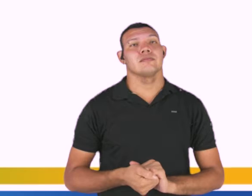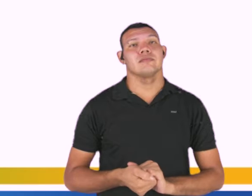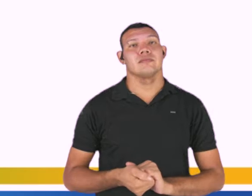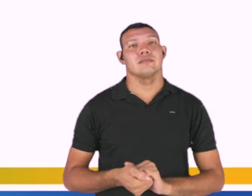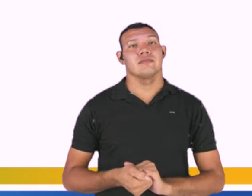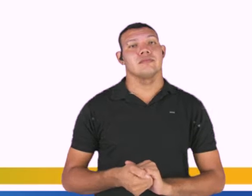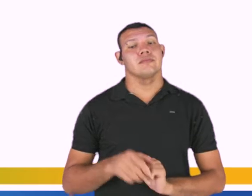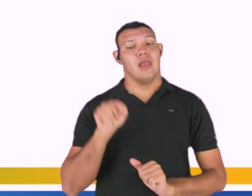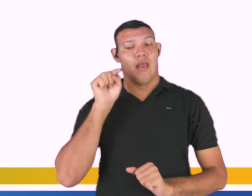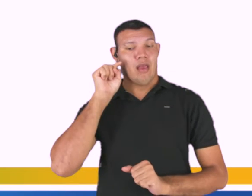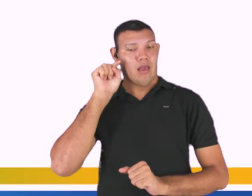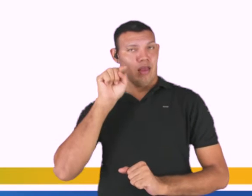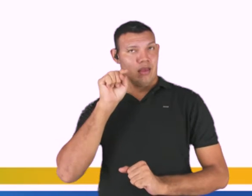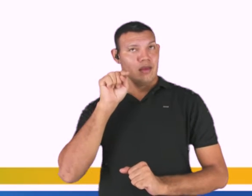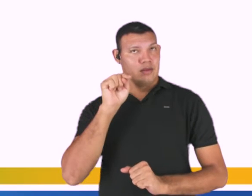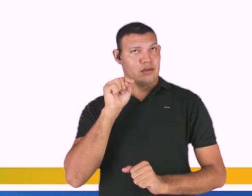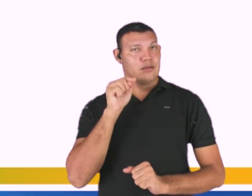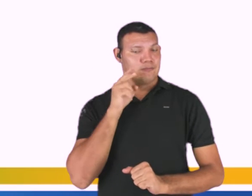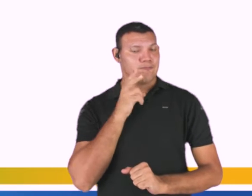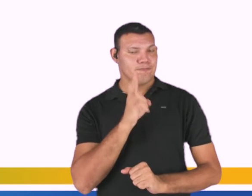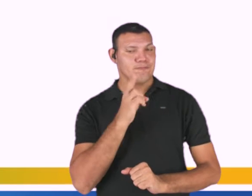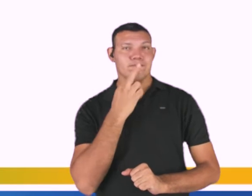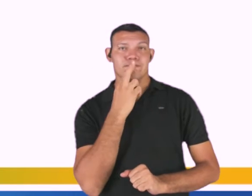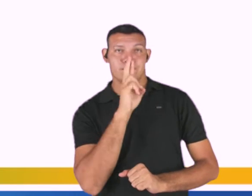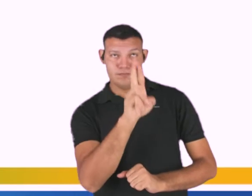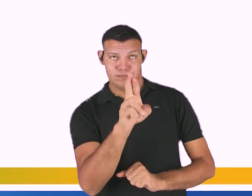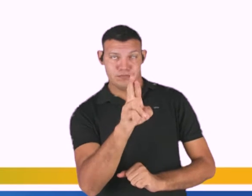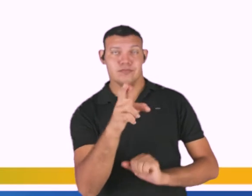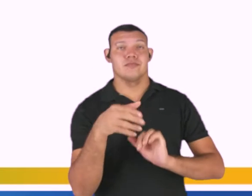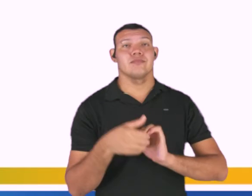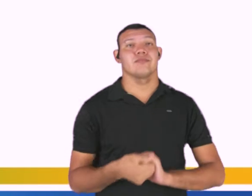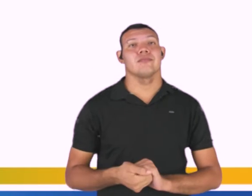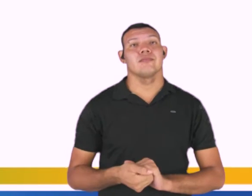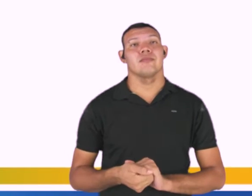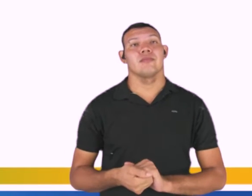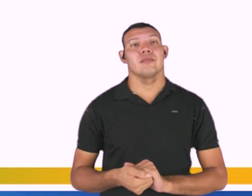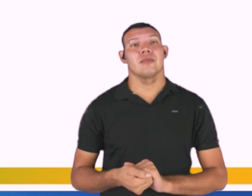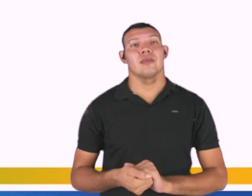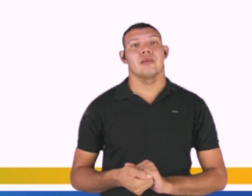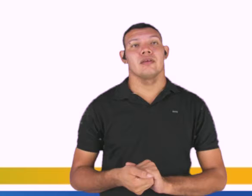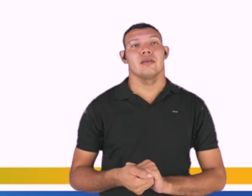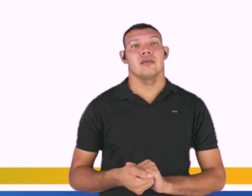nesse caso, para nós continuarmos nessa resolução, nós vamos